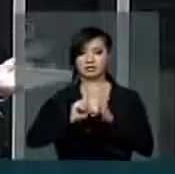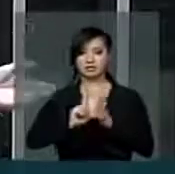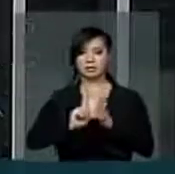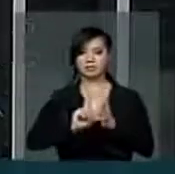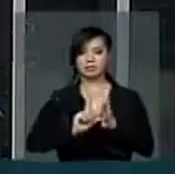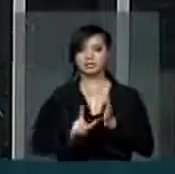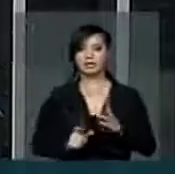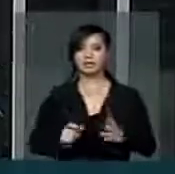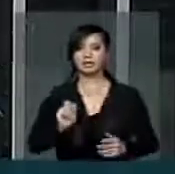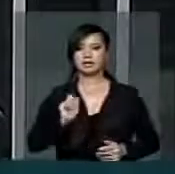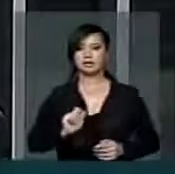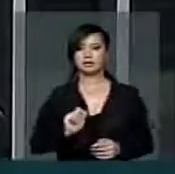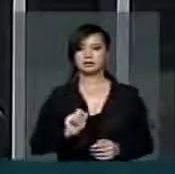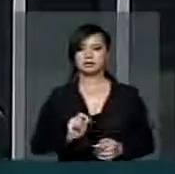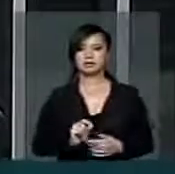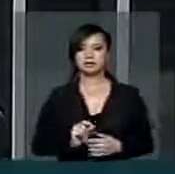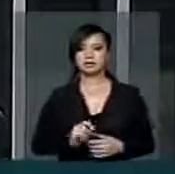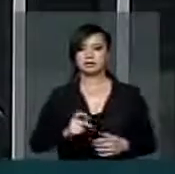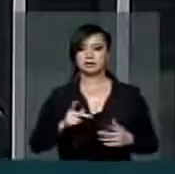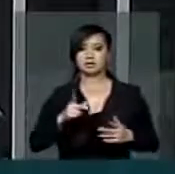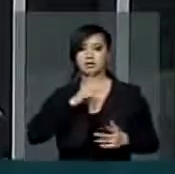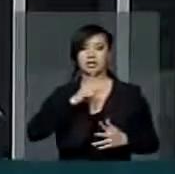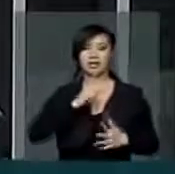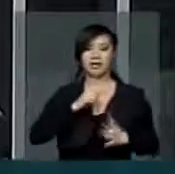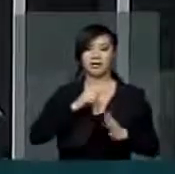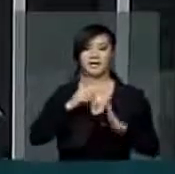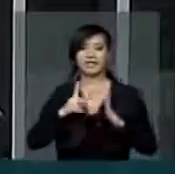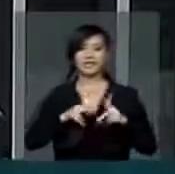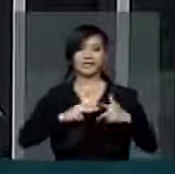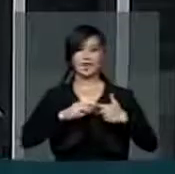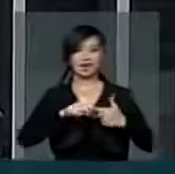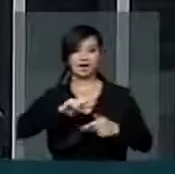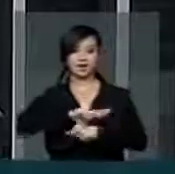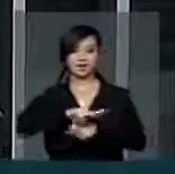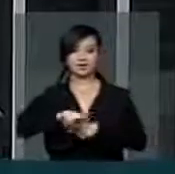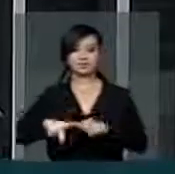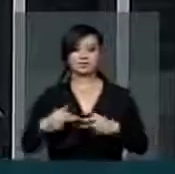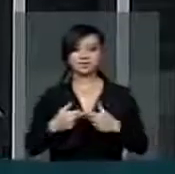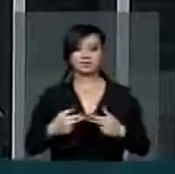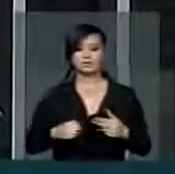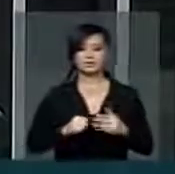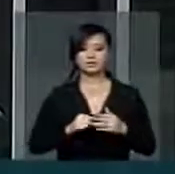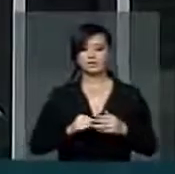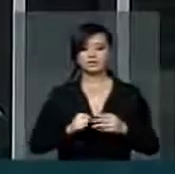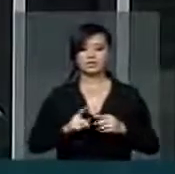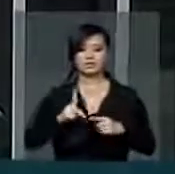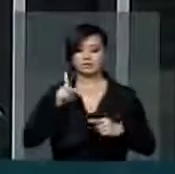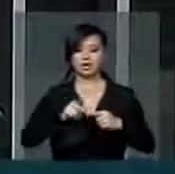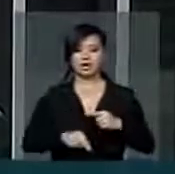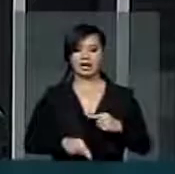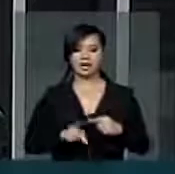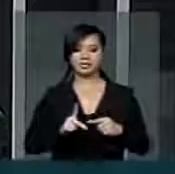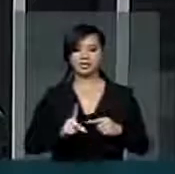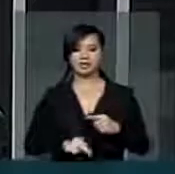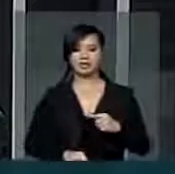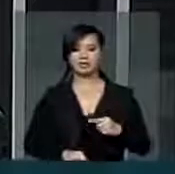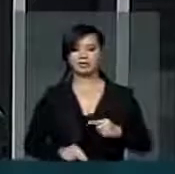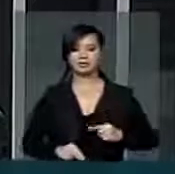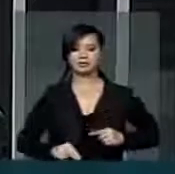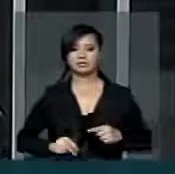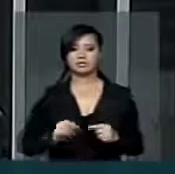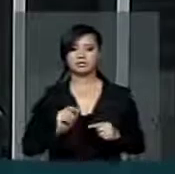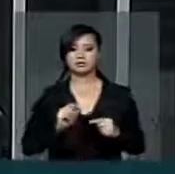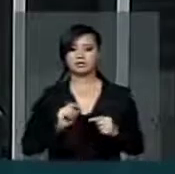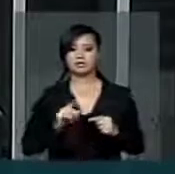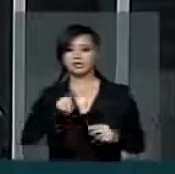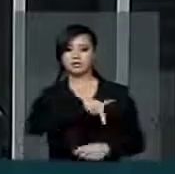nunca ocorria. A polêmica sobre os vetos presidenciais começou a partir da votação das restrições da